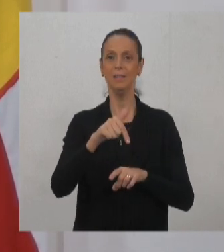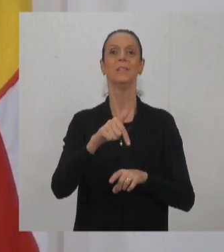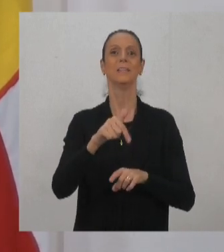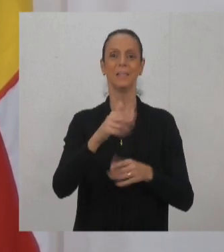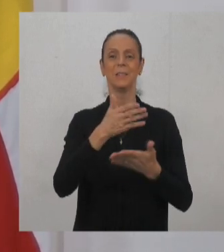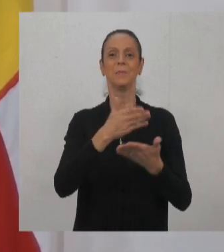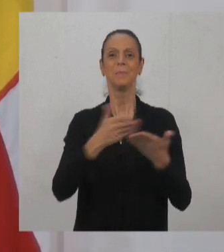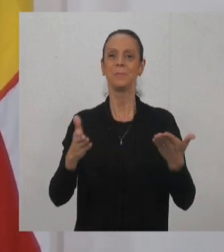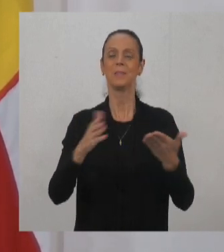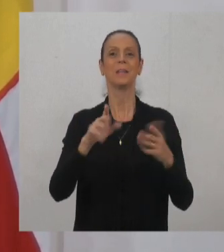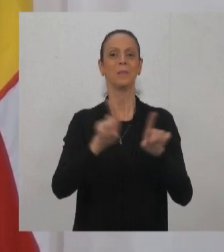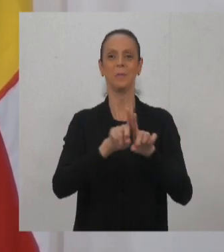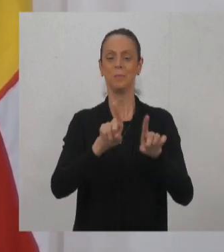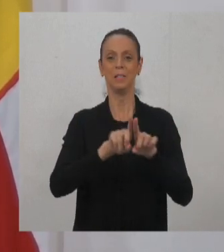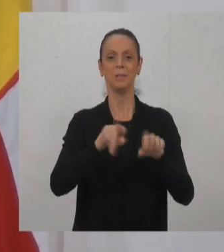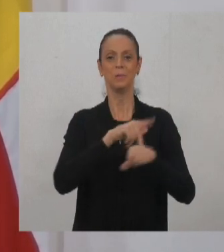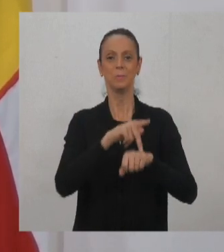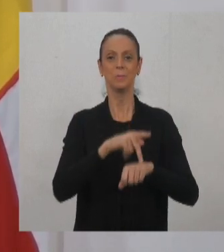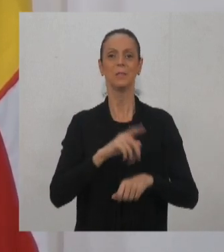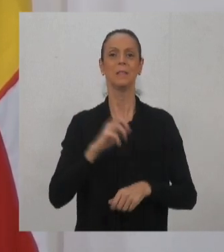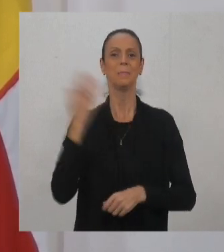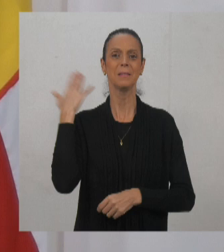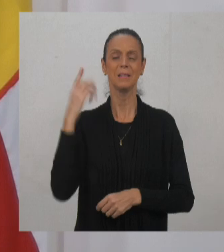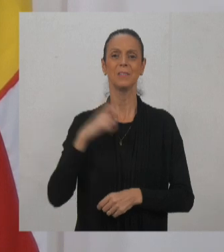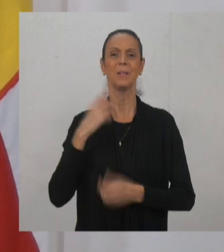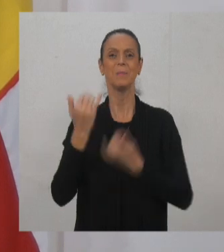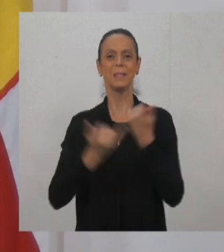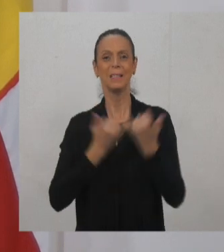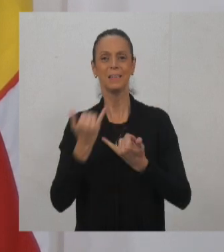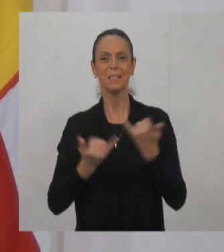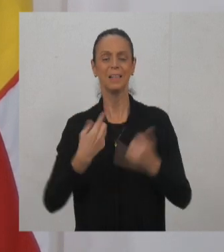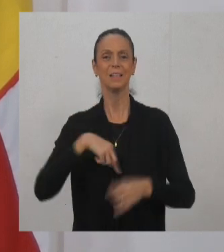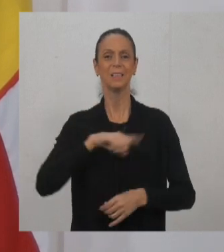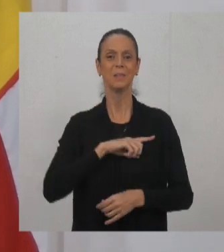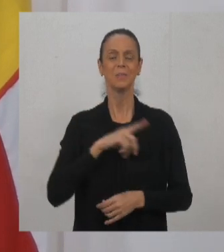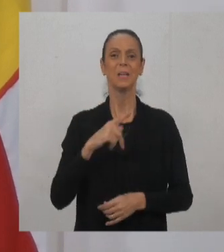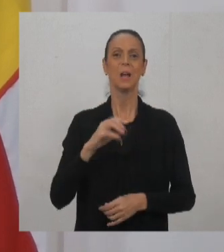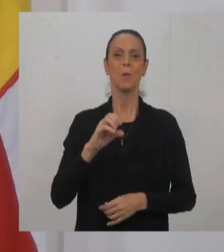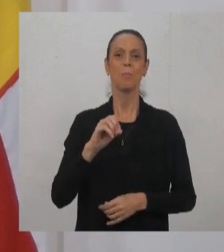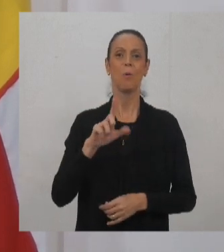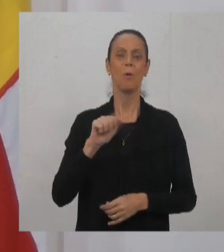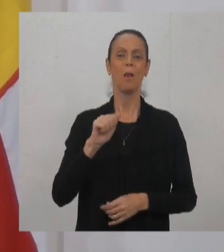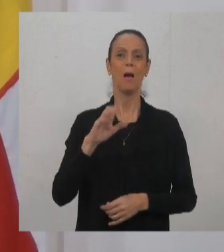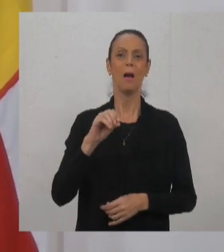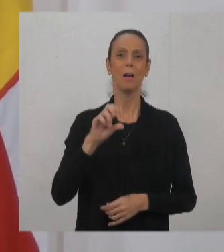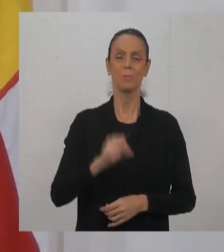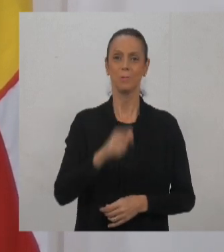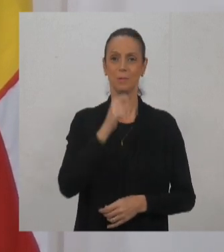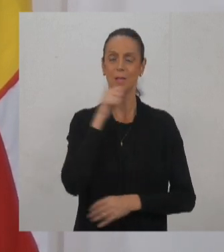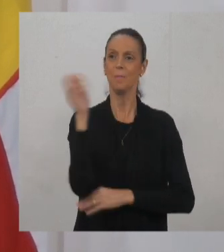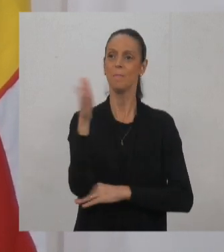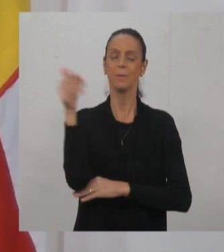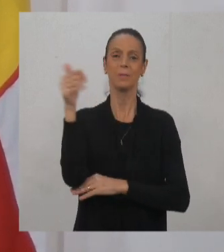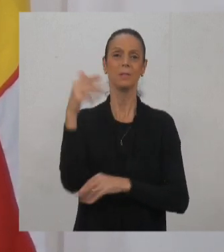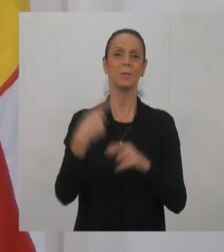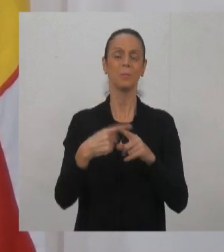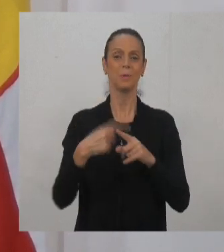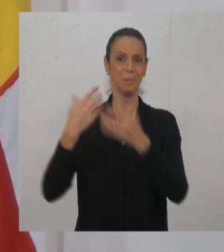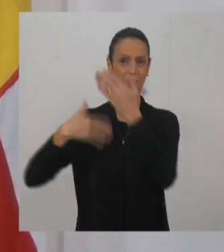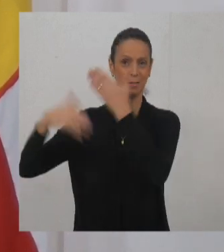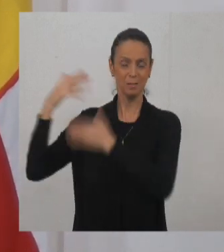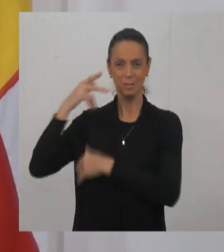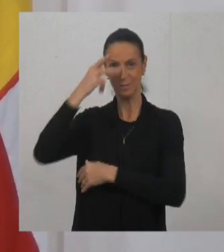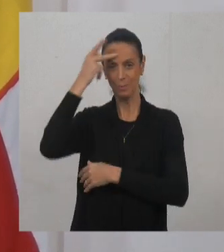que sou descendente, havia brincadeiras, nós éramos polacos sem bandeira, porque quando os nossos